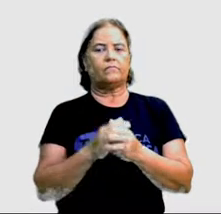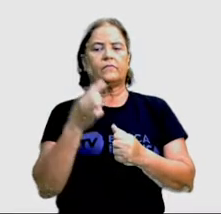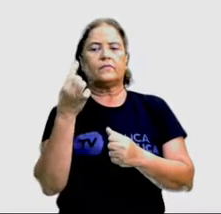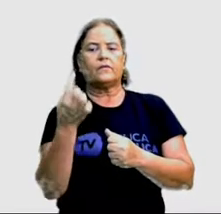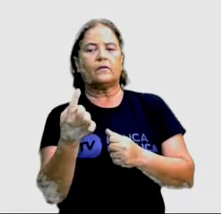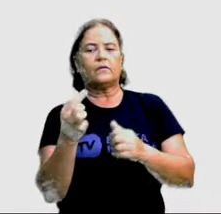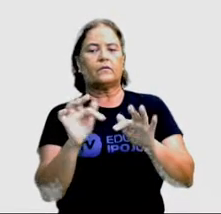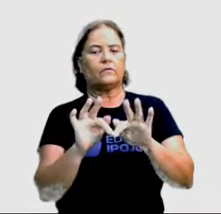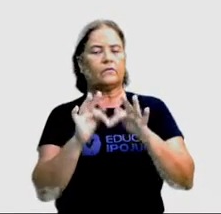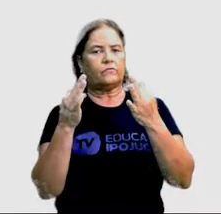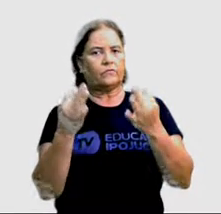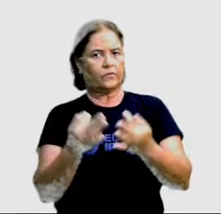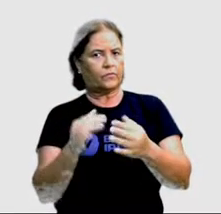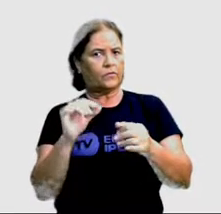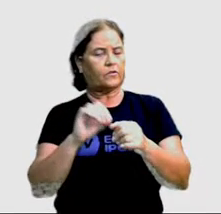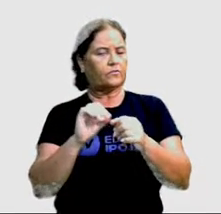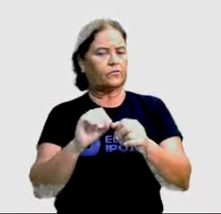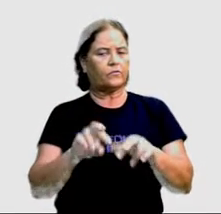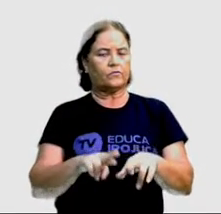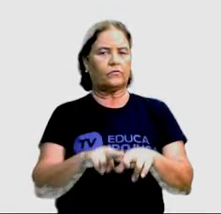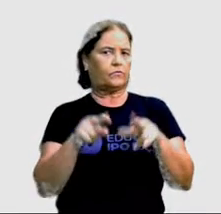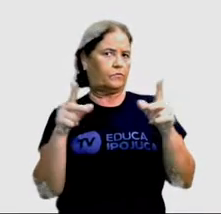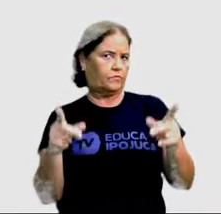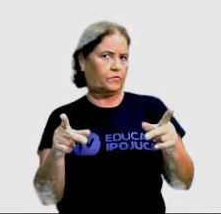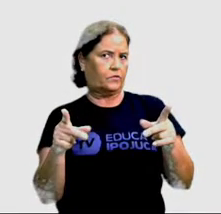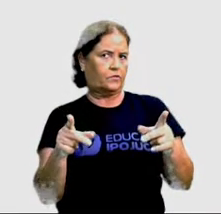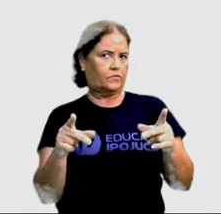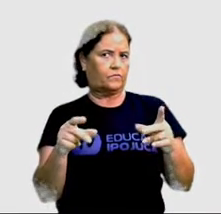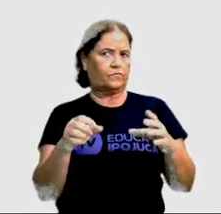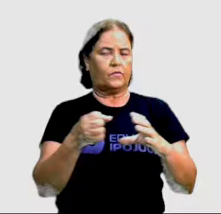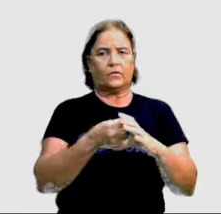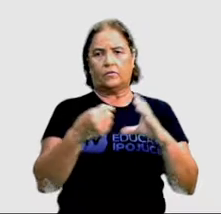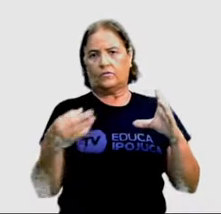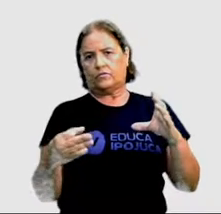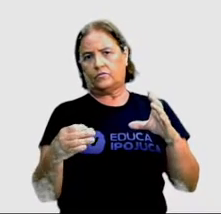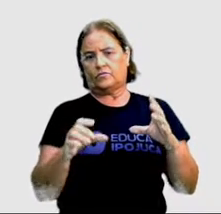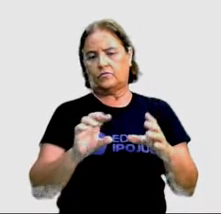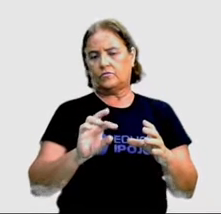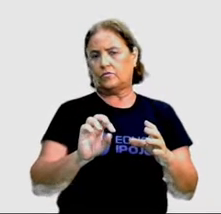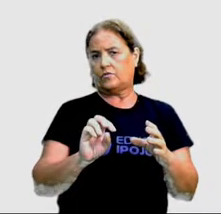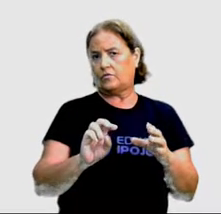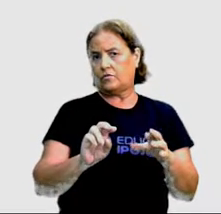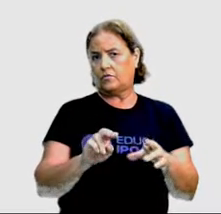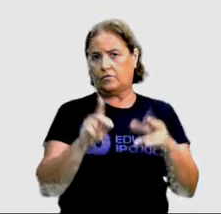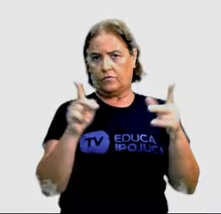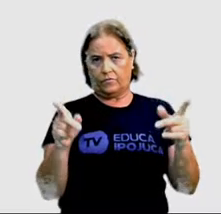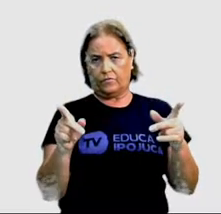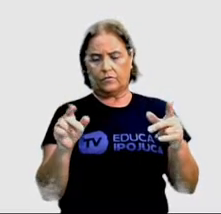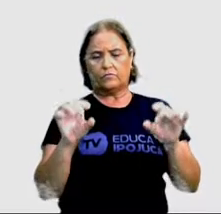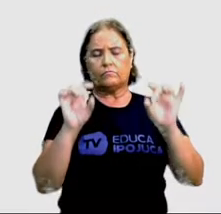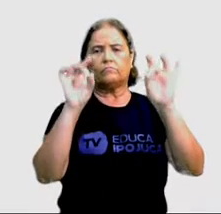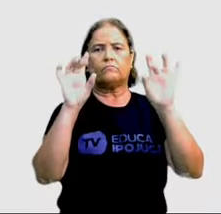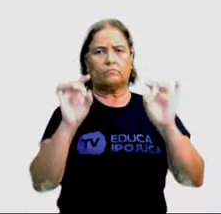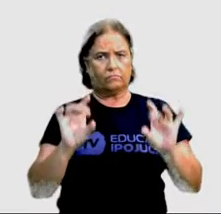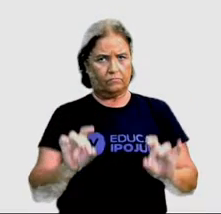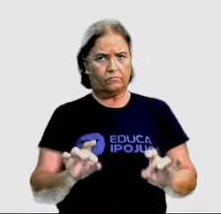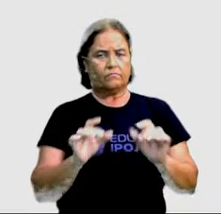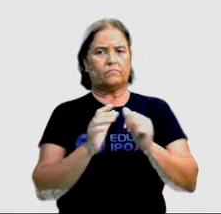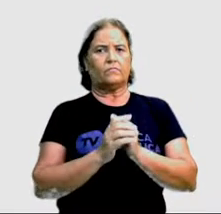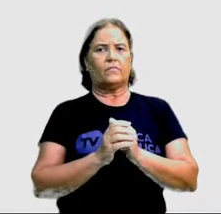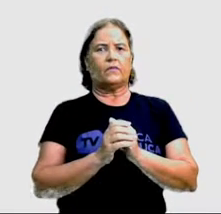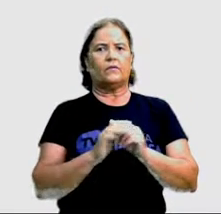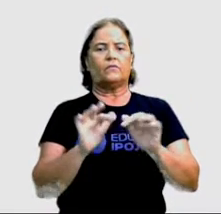Cada família é formada de uma maneira, com características diferentes e muito especiais.